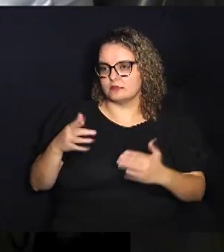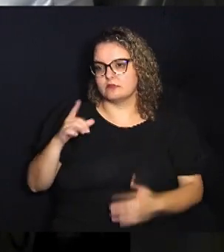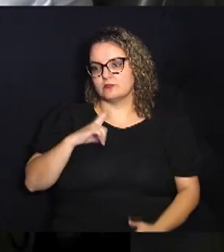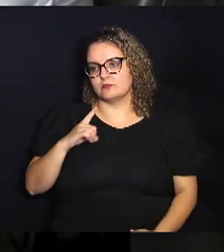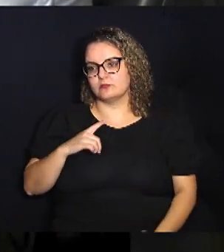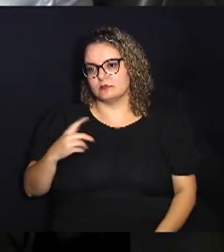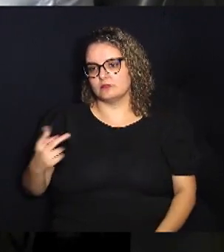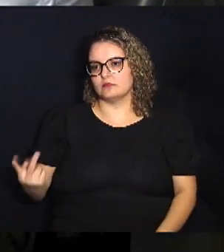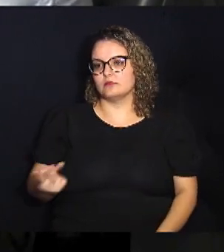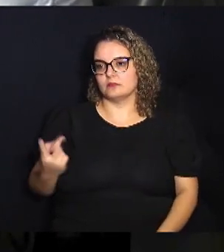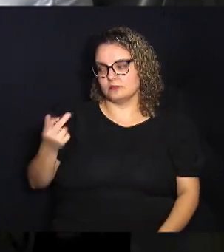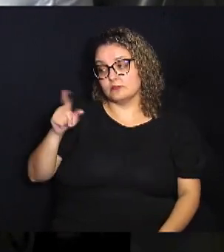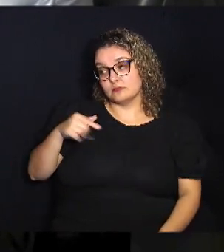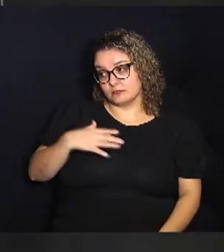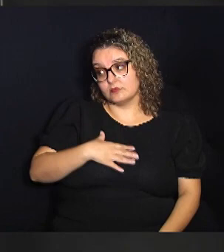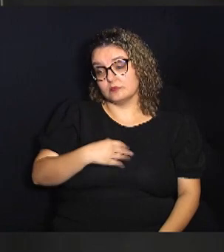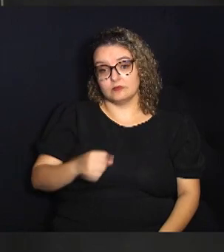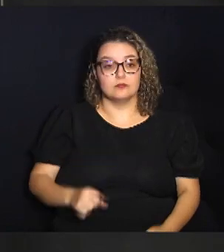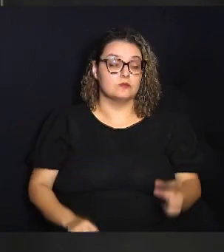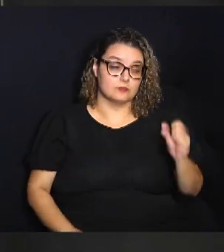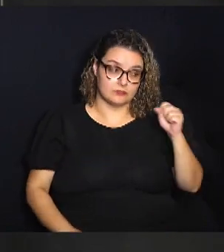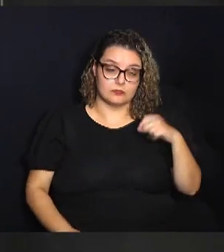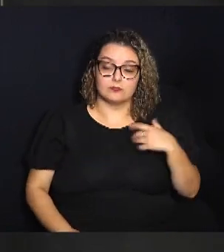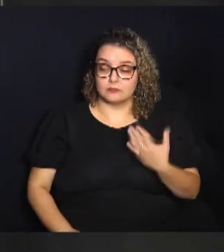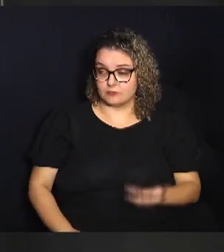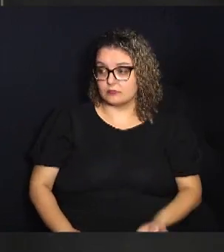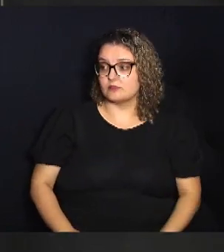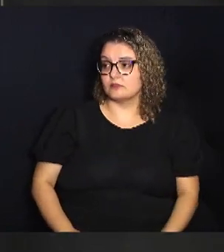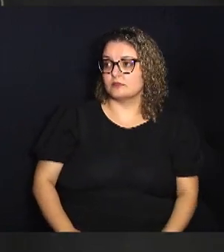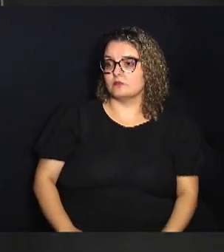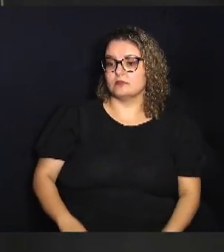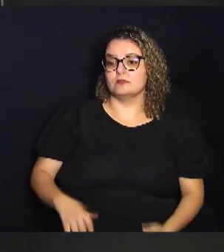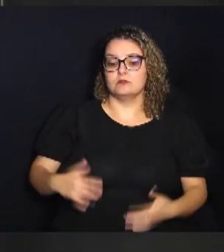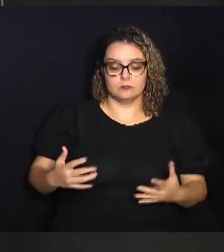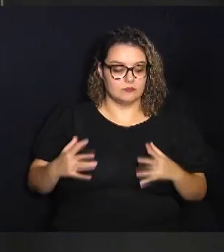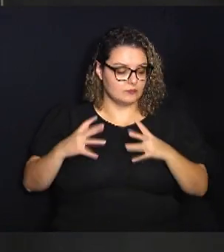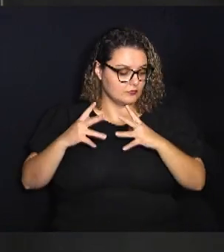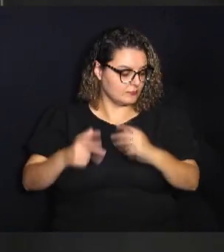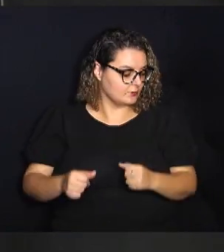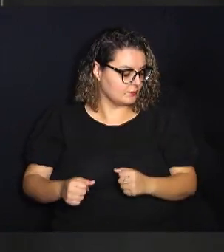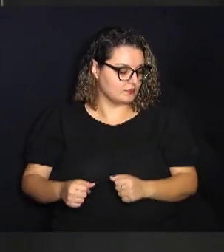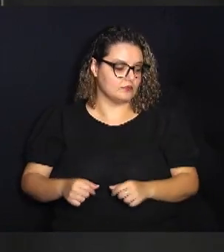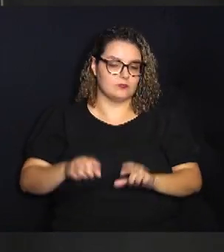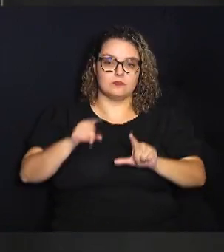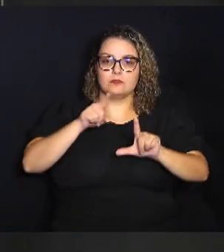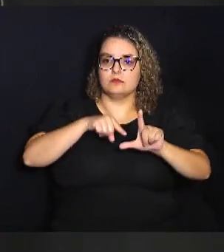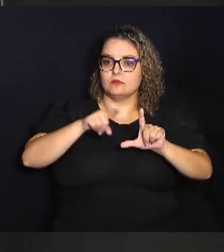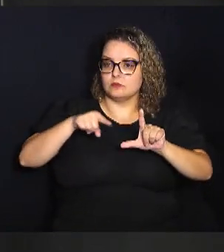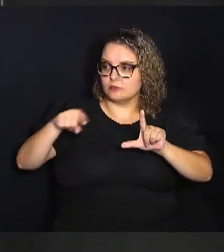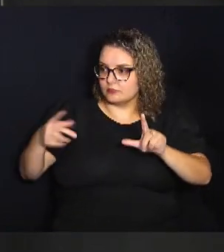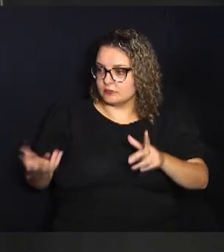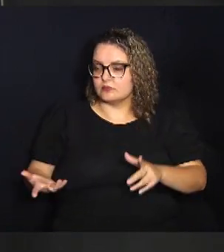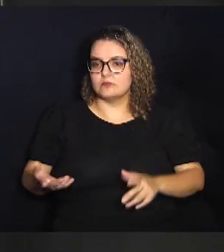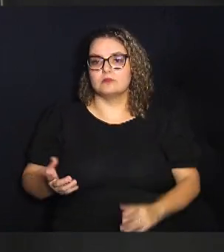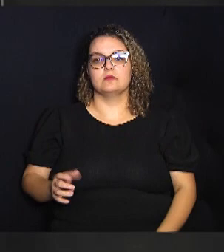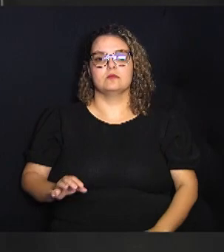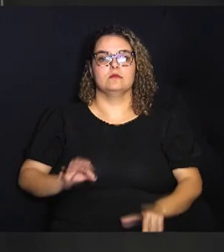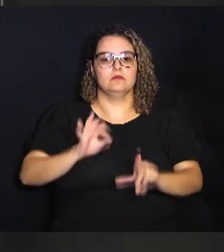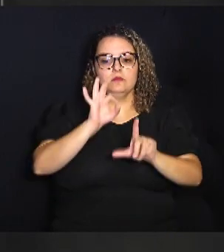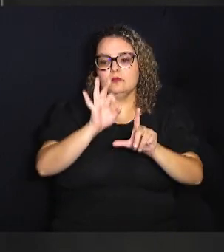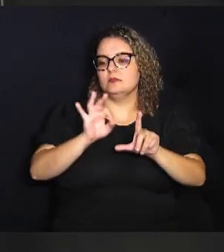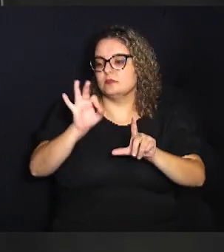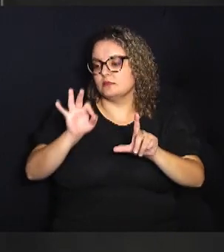valioso na nossa vida são os filhos, não é? Sim. Então, de todas essas estatísticas aí de acontecimento